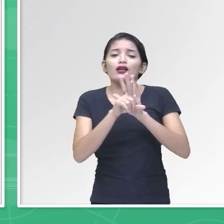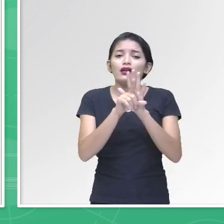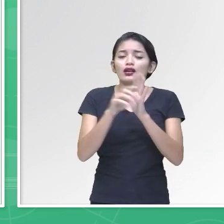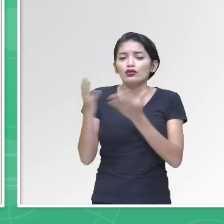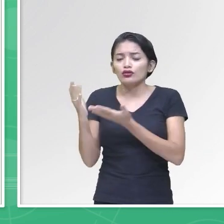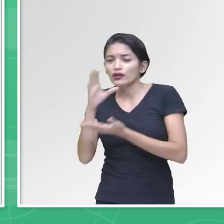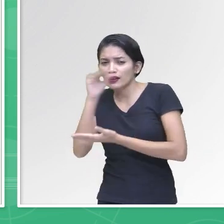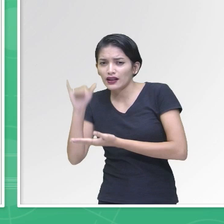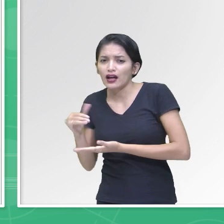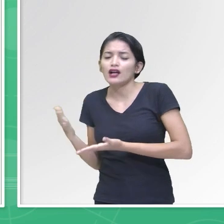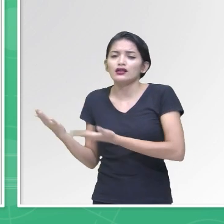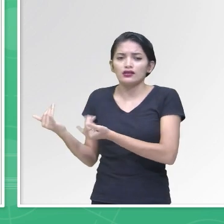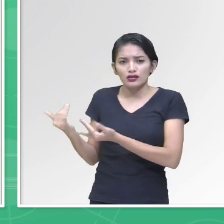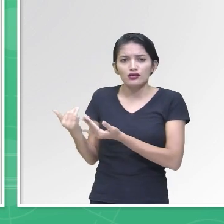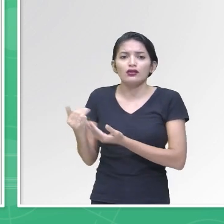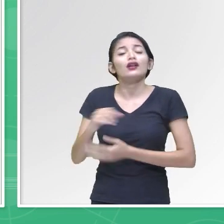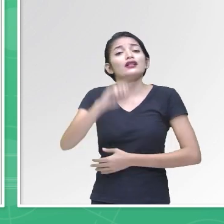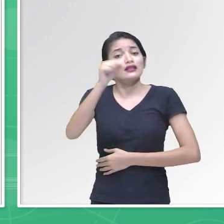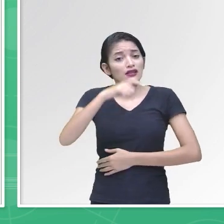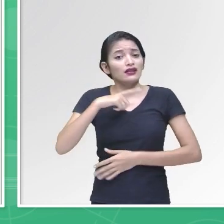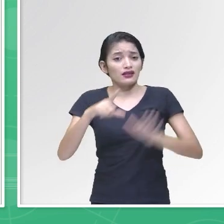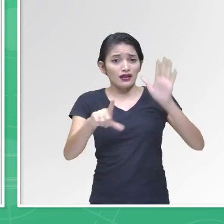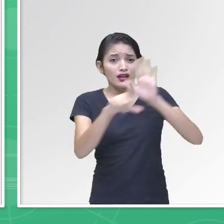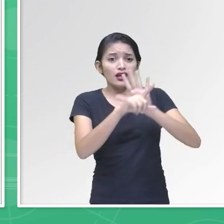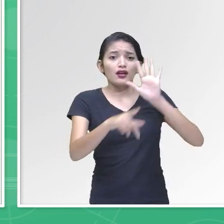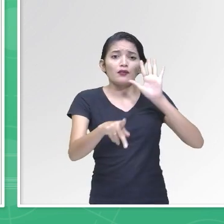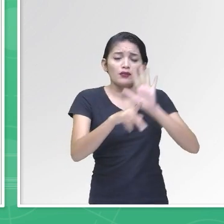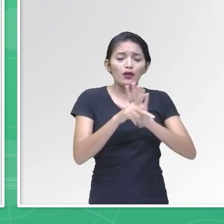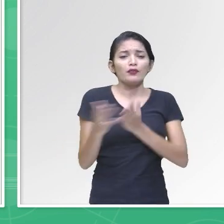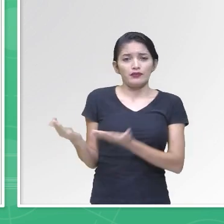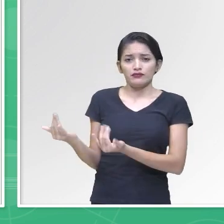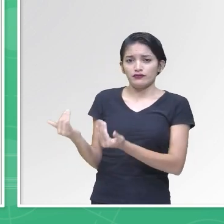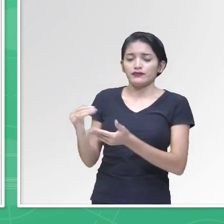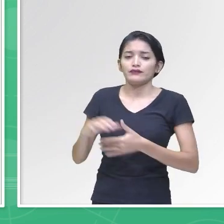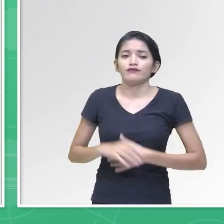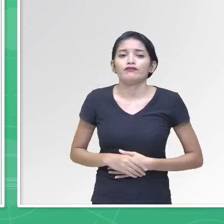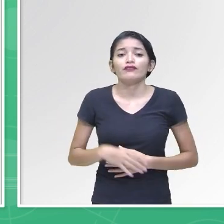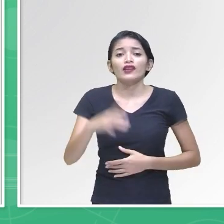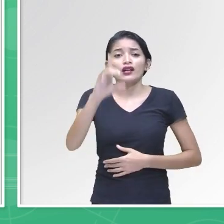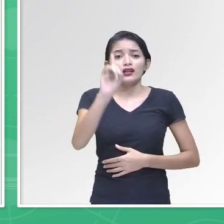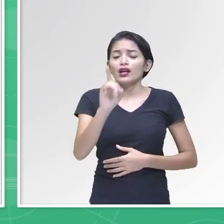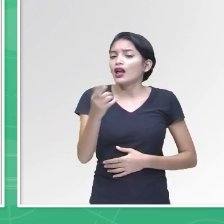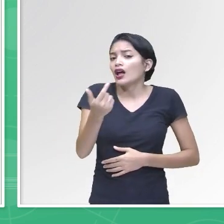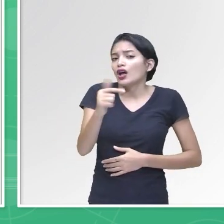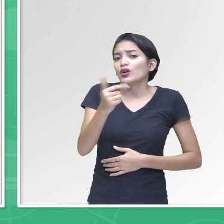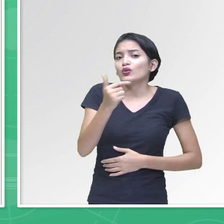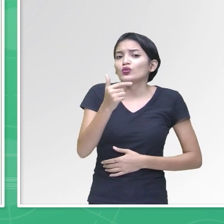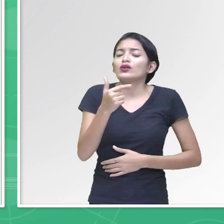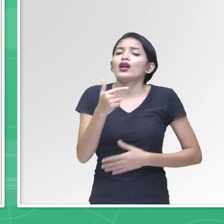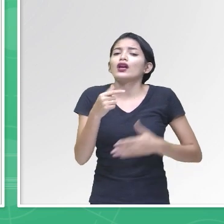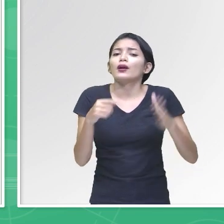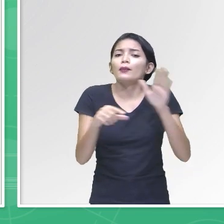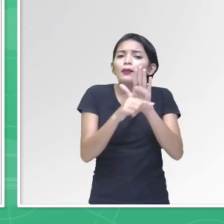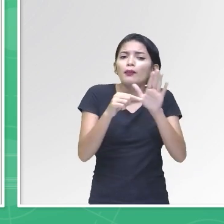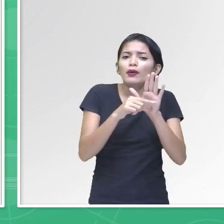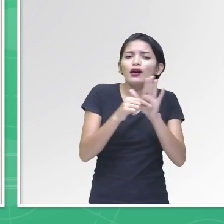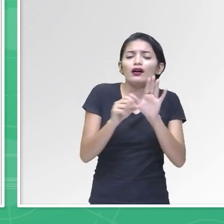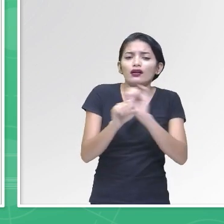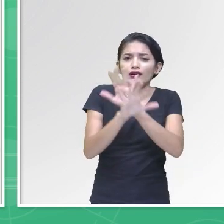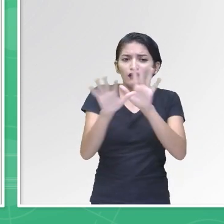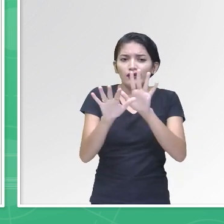jovem? Há leis para a proteção ao jovem, então não é a letra C. Letra D, não possui um artigo claro? Só aí já